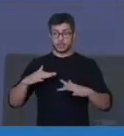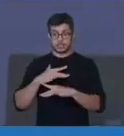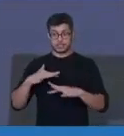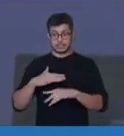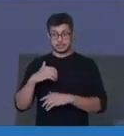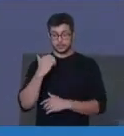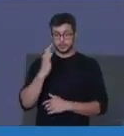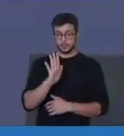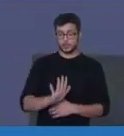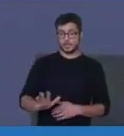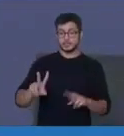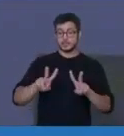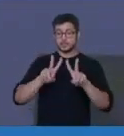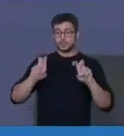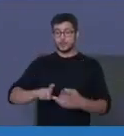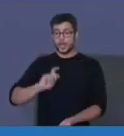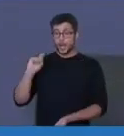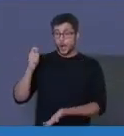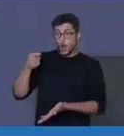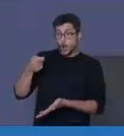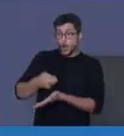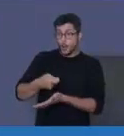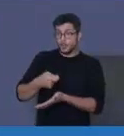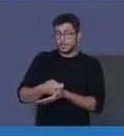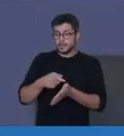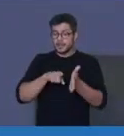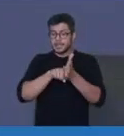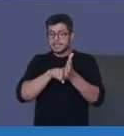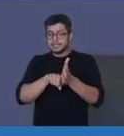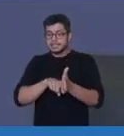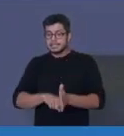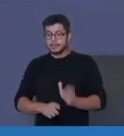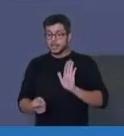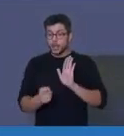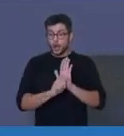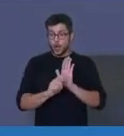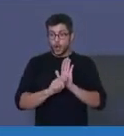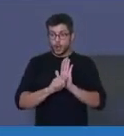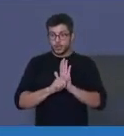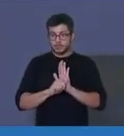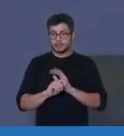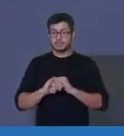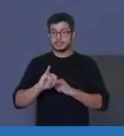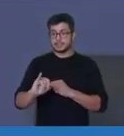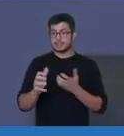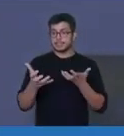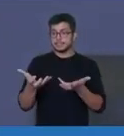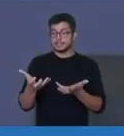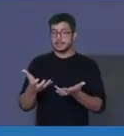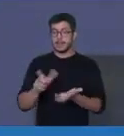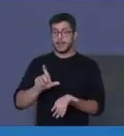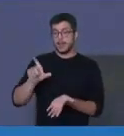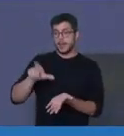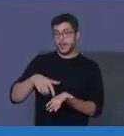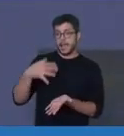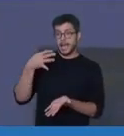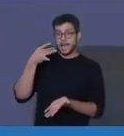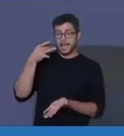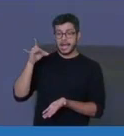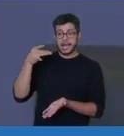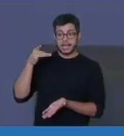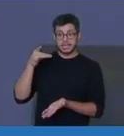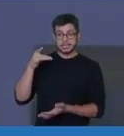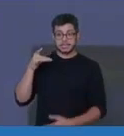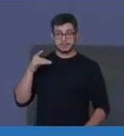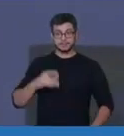e que tratam da obrigatoriedade do exame toxicológico para aquisição e renovação da Carteira Nacional de Habilitação,